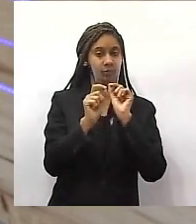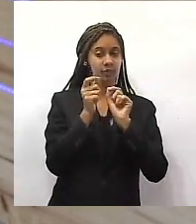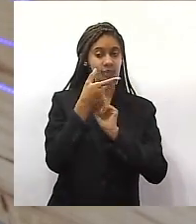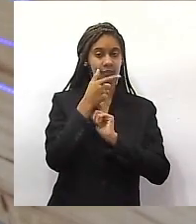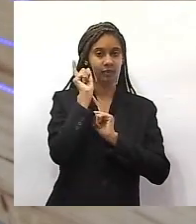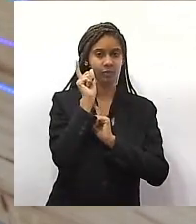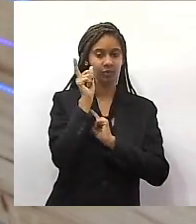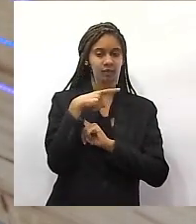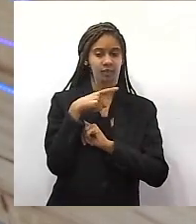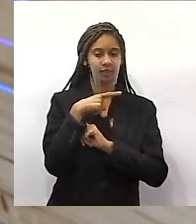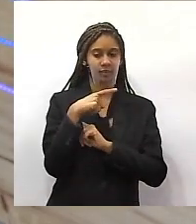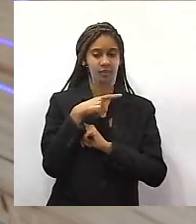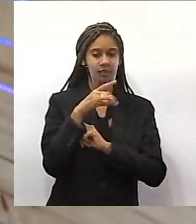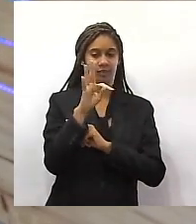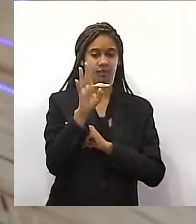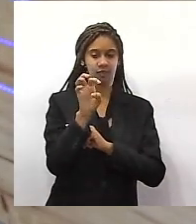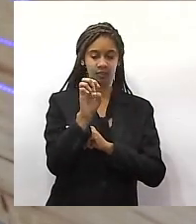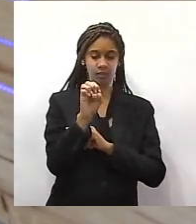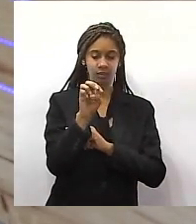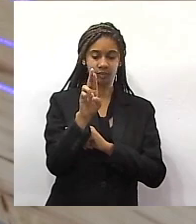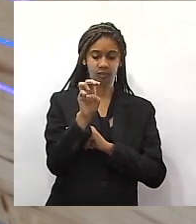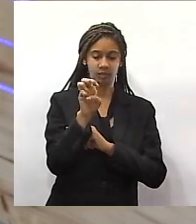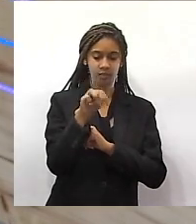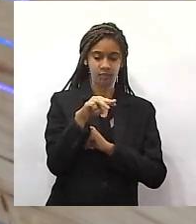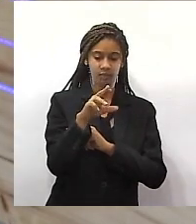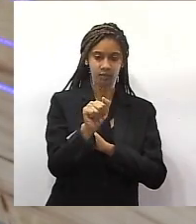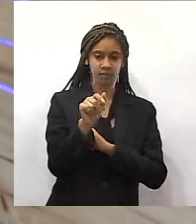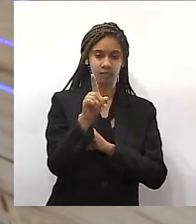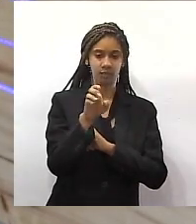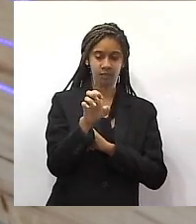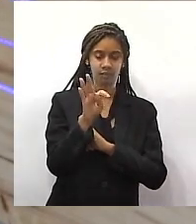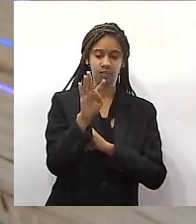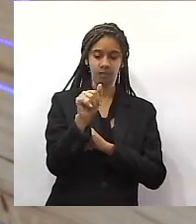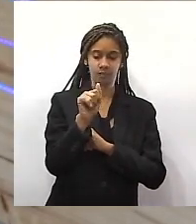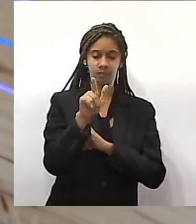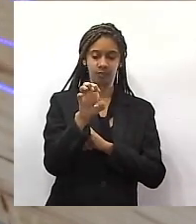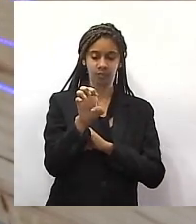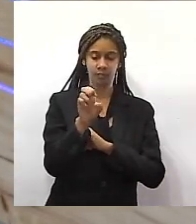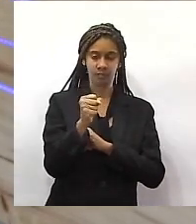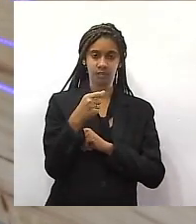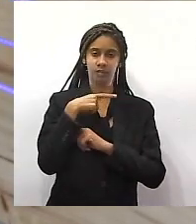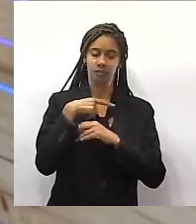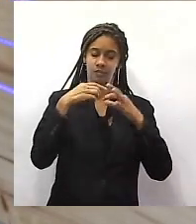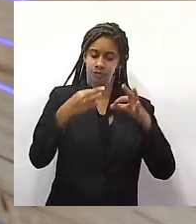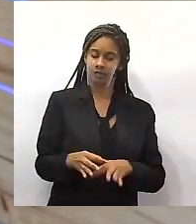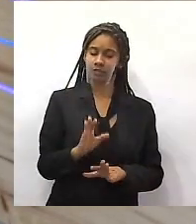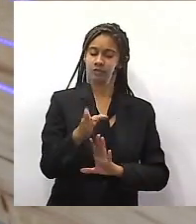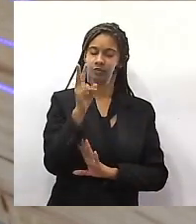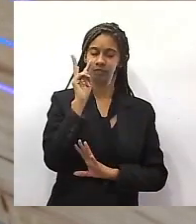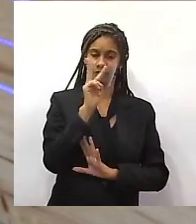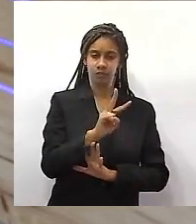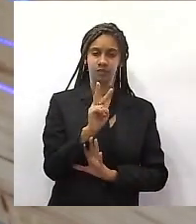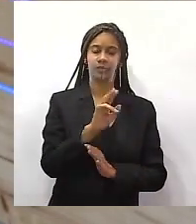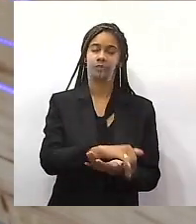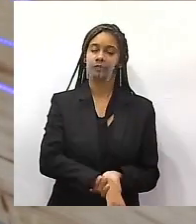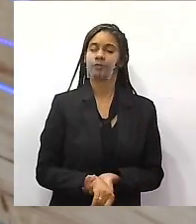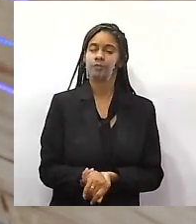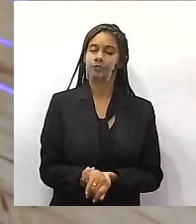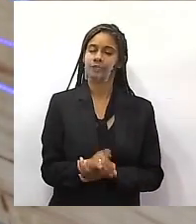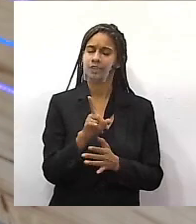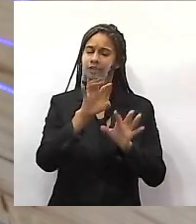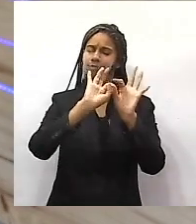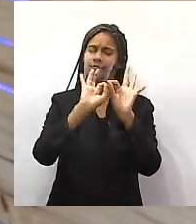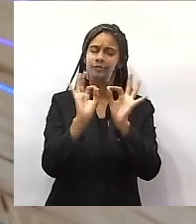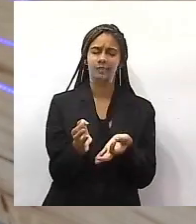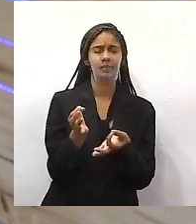tenho certeza que você já ouviu falar e é um dos assuntos mais simples aí